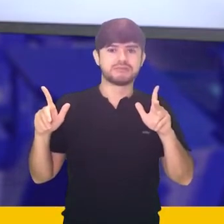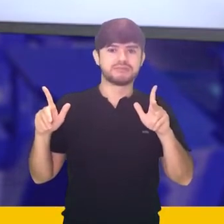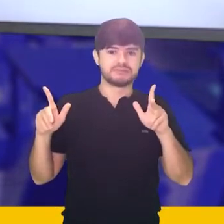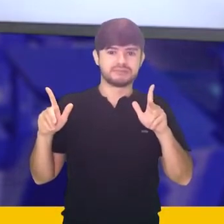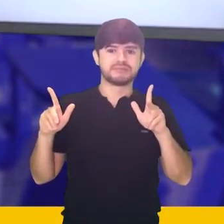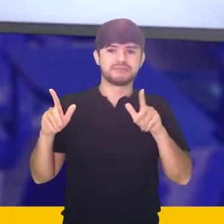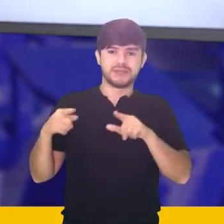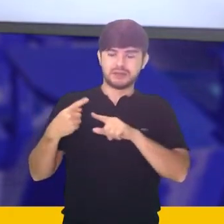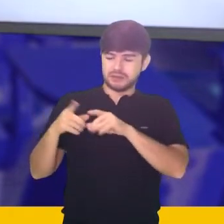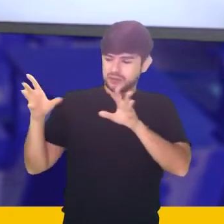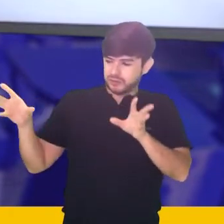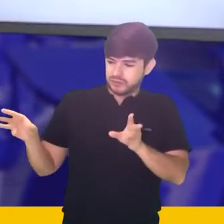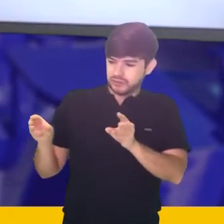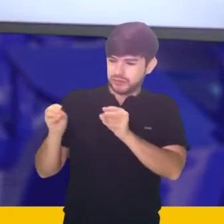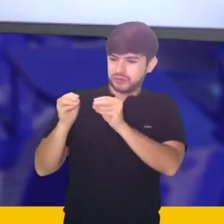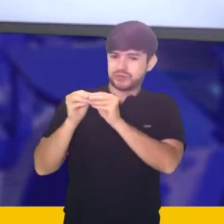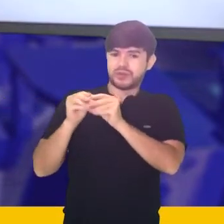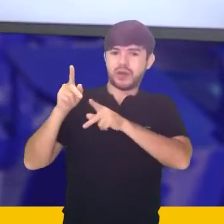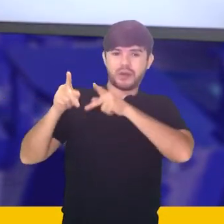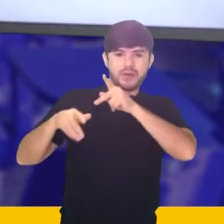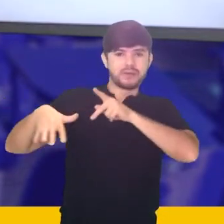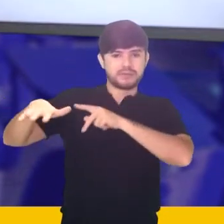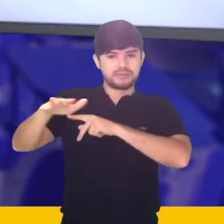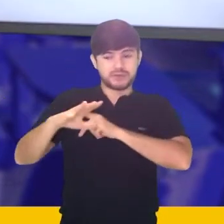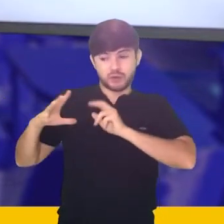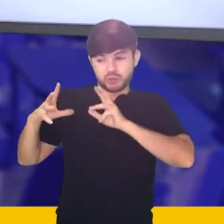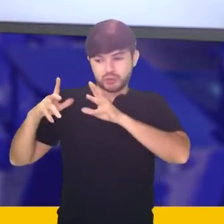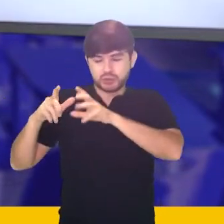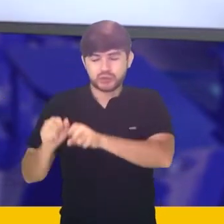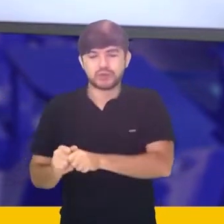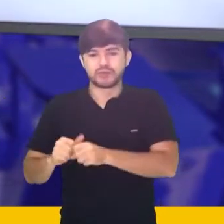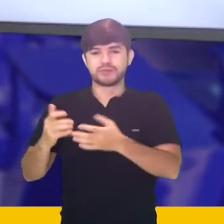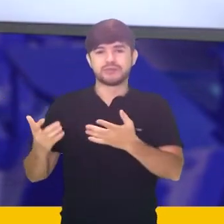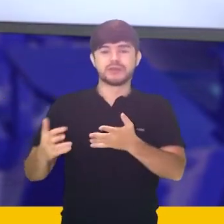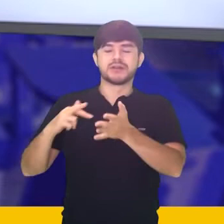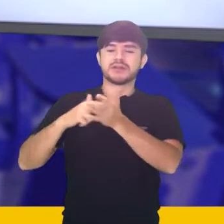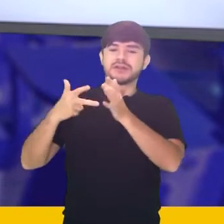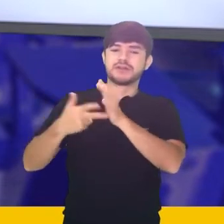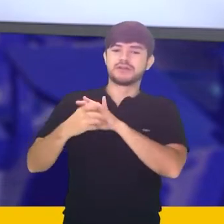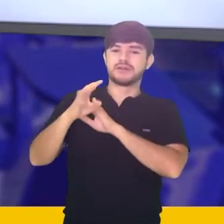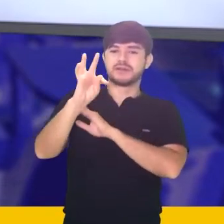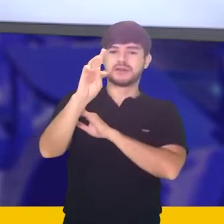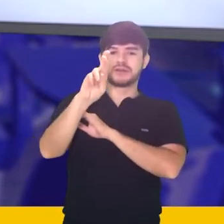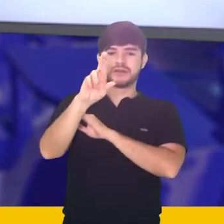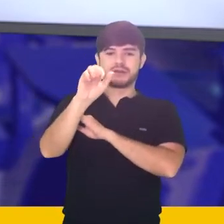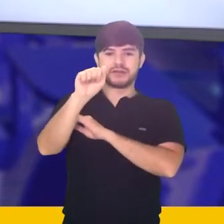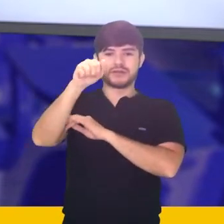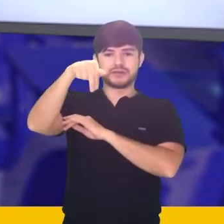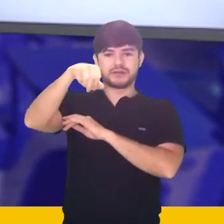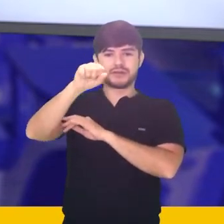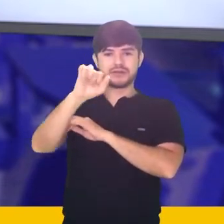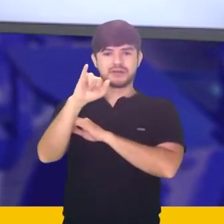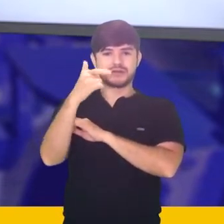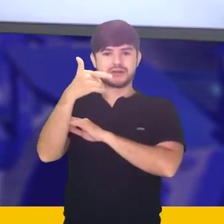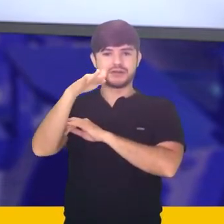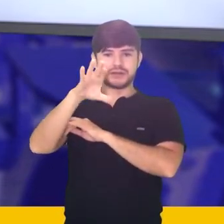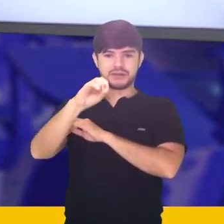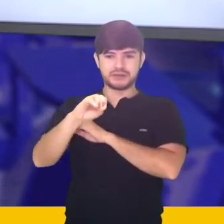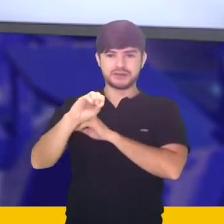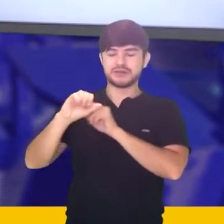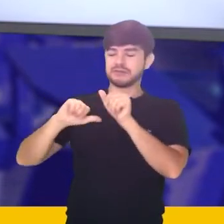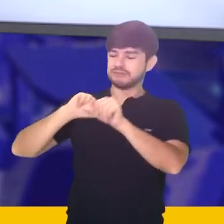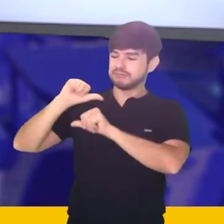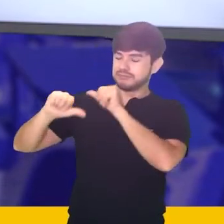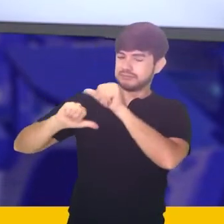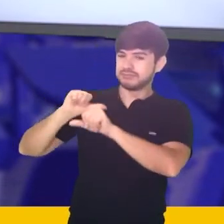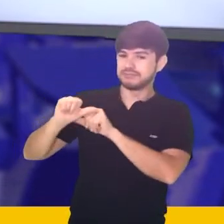da composição da nossa população como um todo. A isso se dá o nome de transição demográfica, tá? E aí